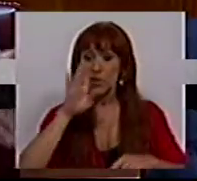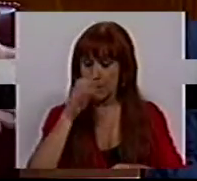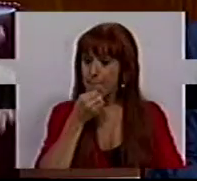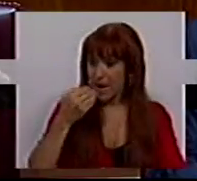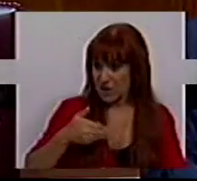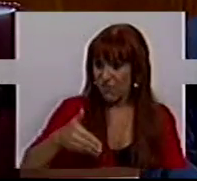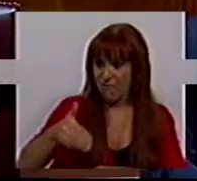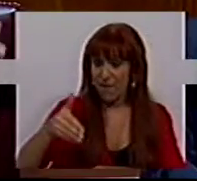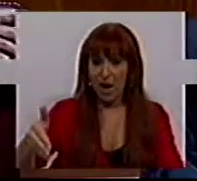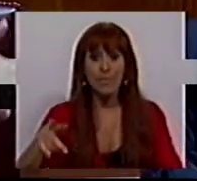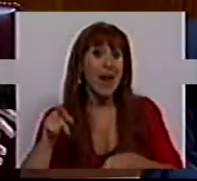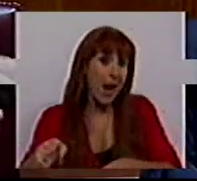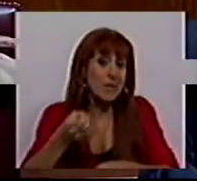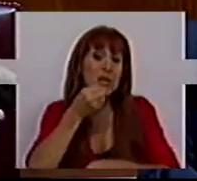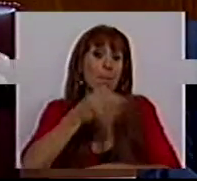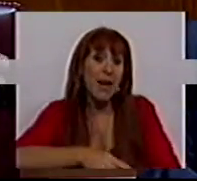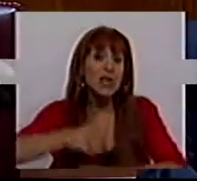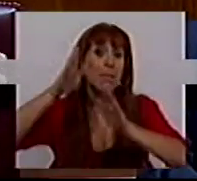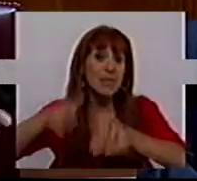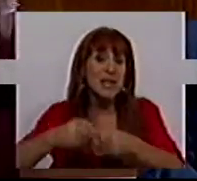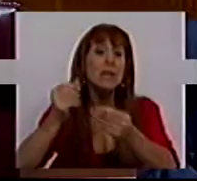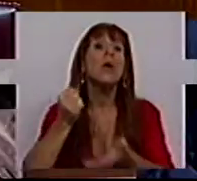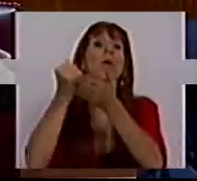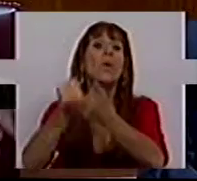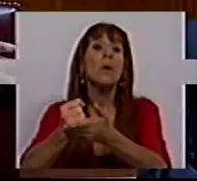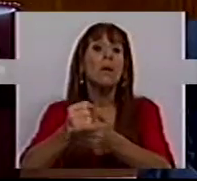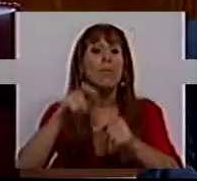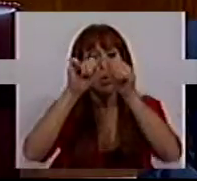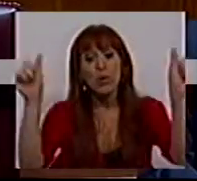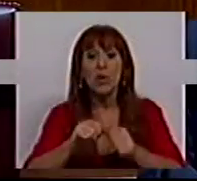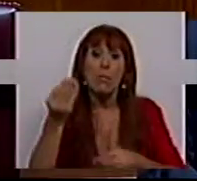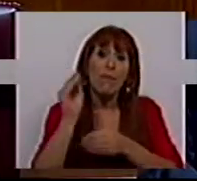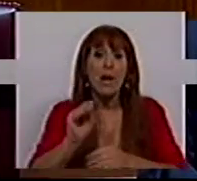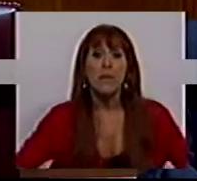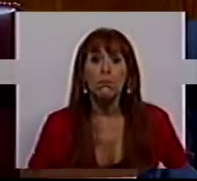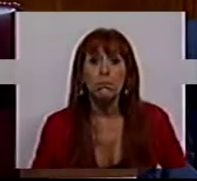perdas vierem a existir, essas perdas terão de ser suportadas pelo sistema financeiro.